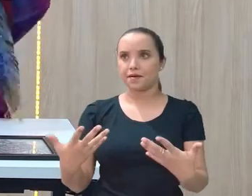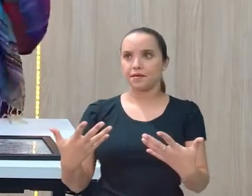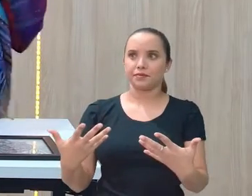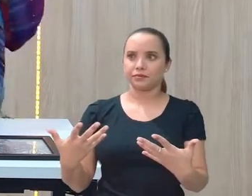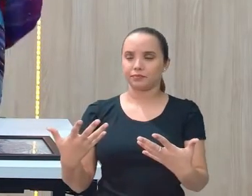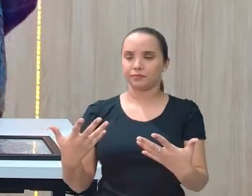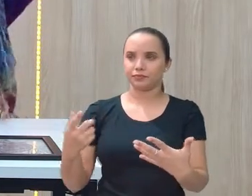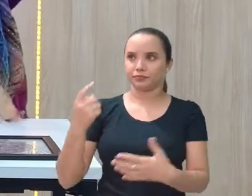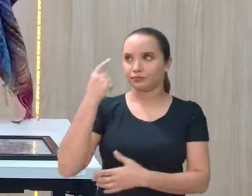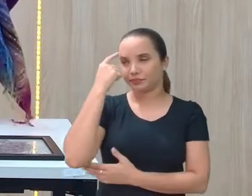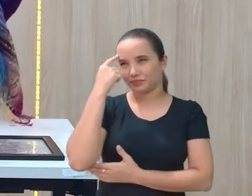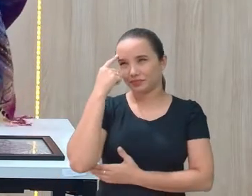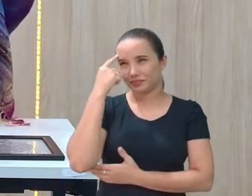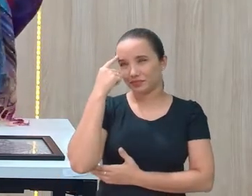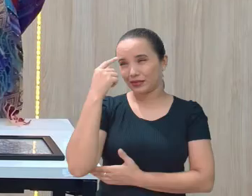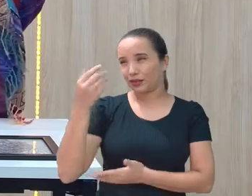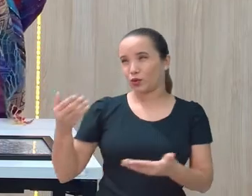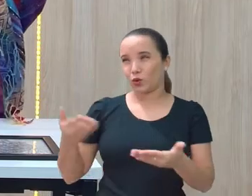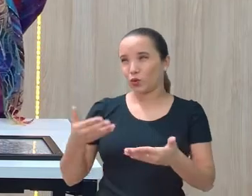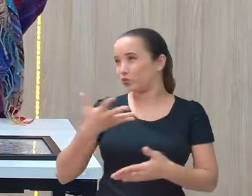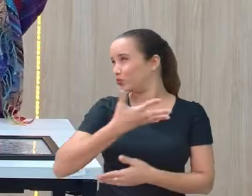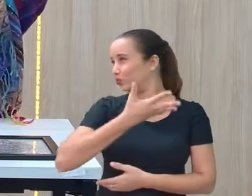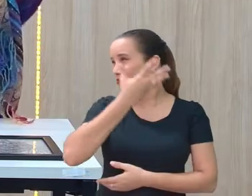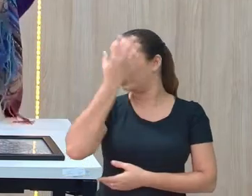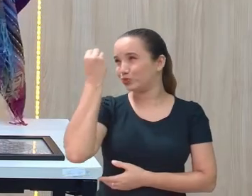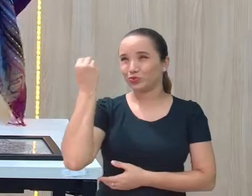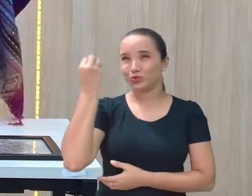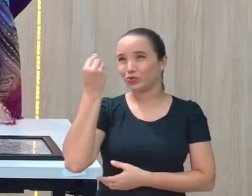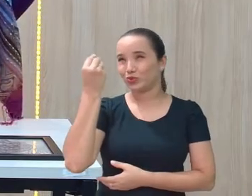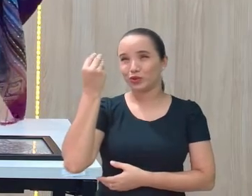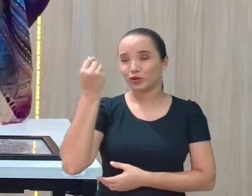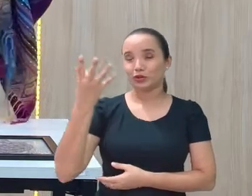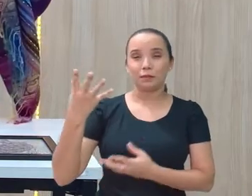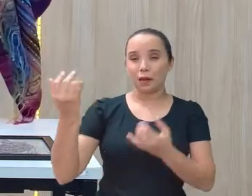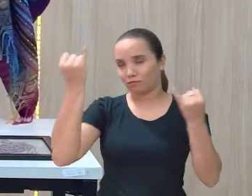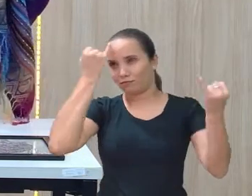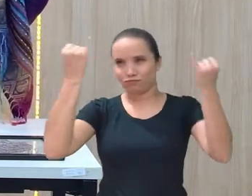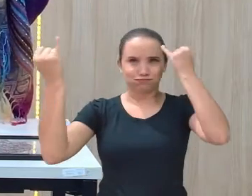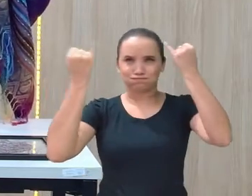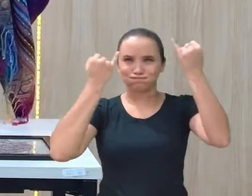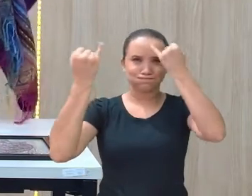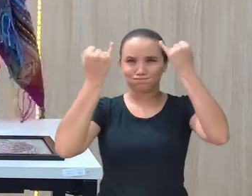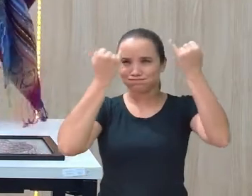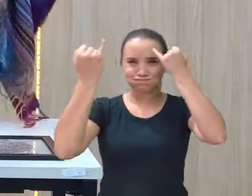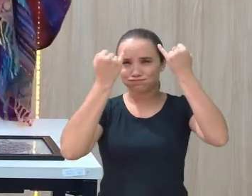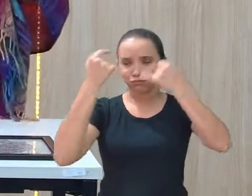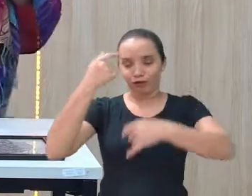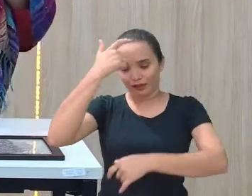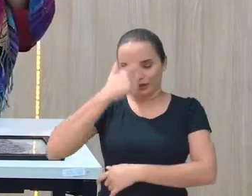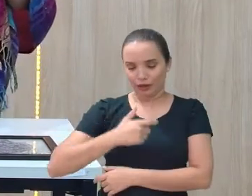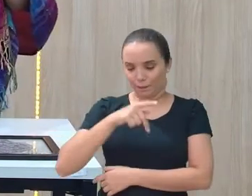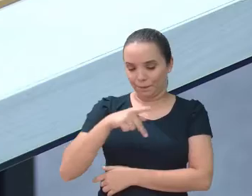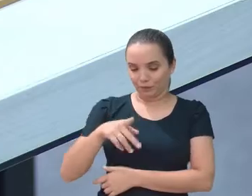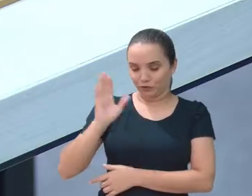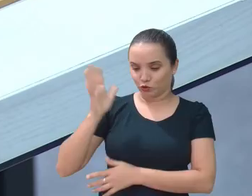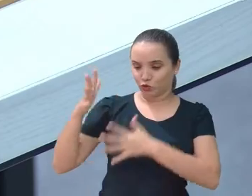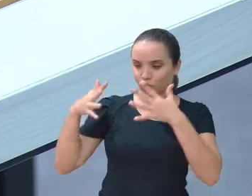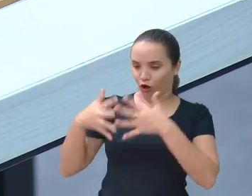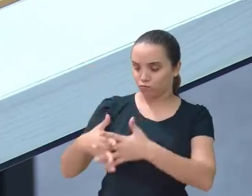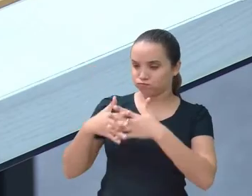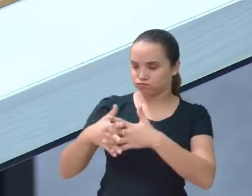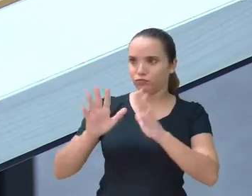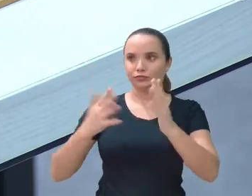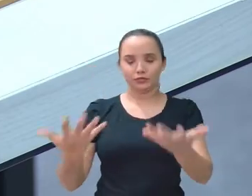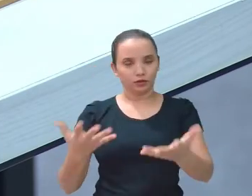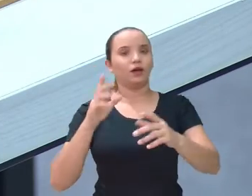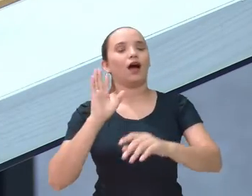Estava na minha cabeça, mas a professora fez o quê? É tanta informação, tanto estudo, meu filho, que a professora já confundiu. Vamos